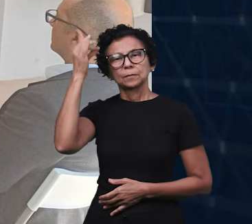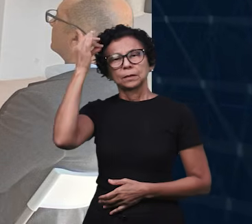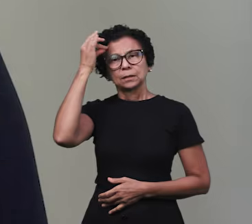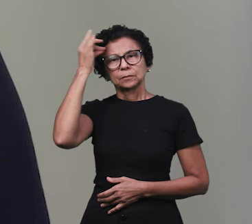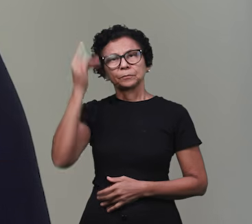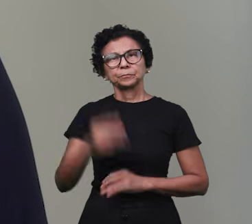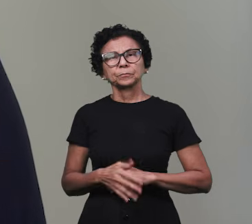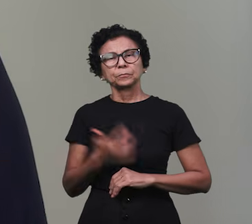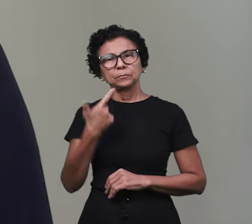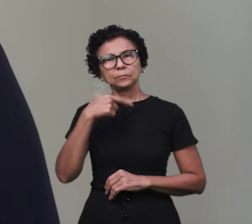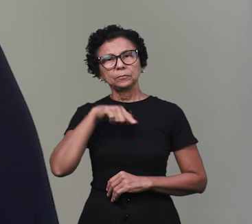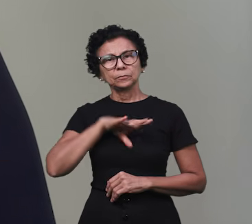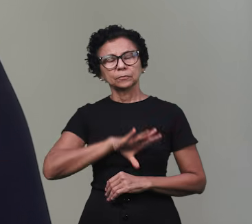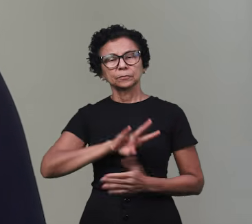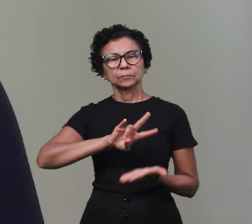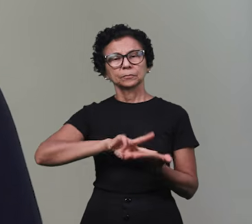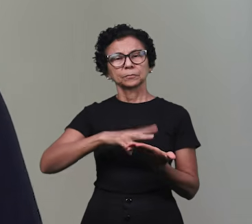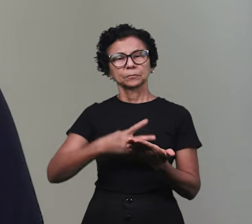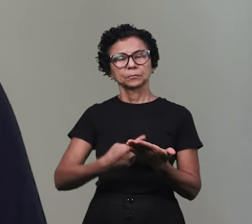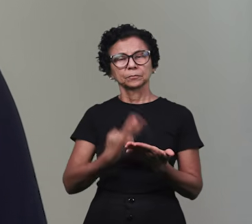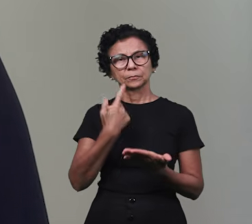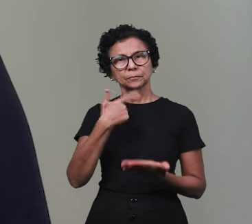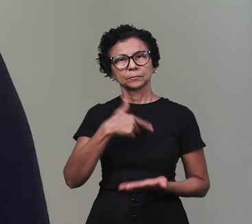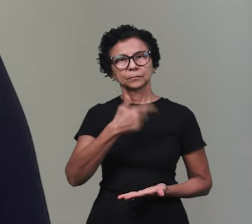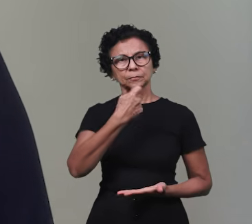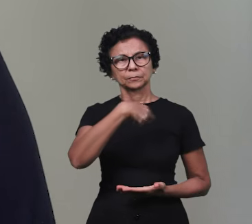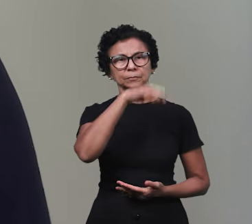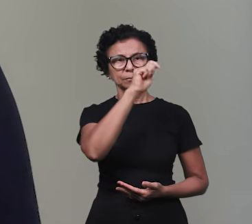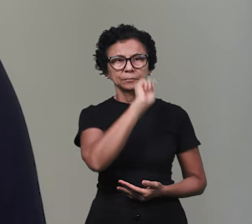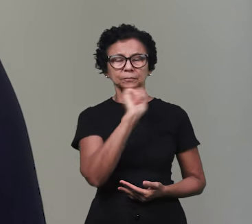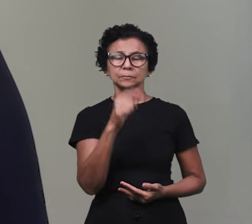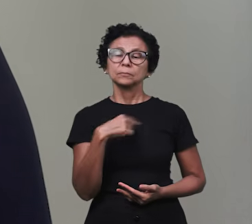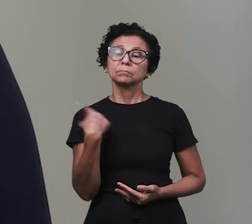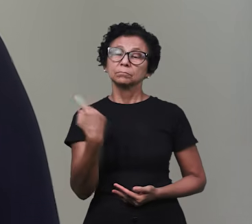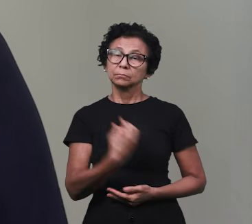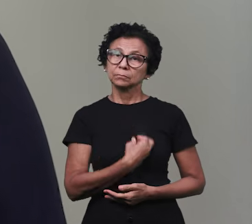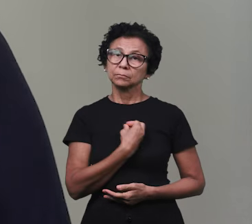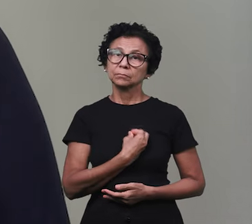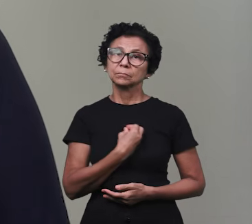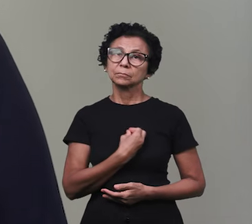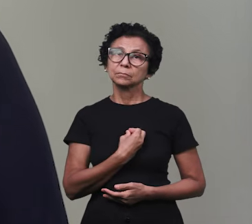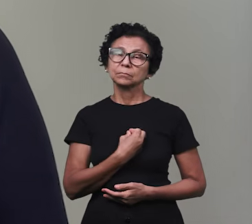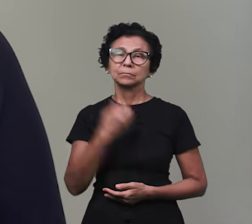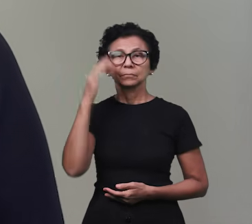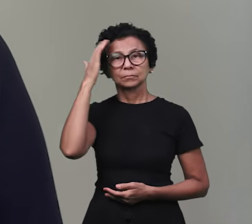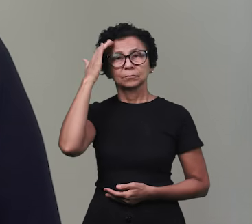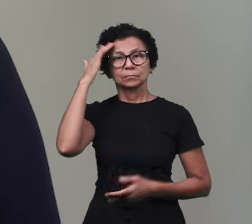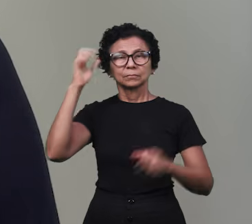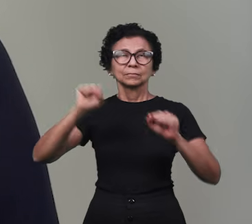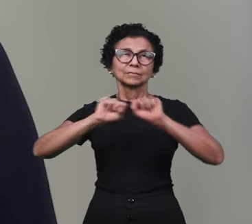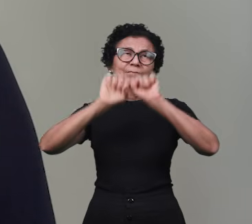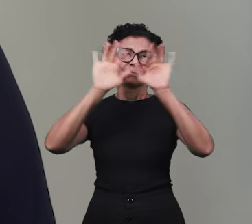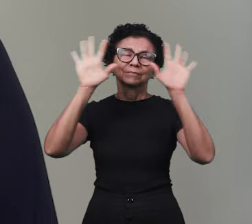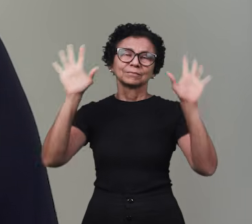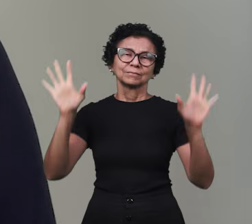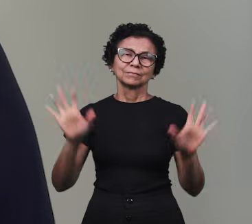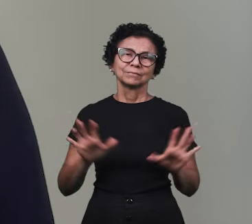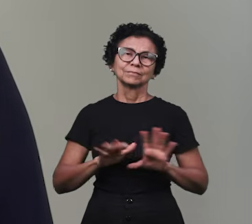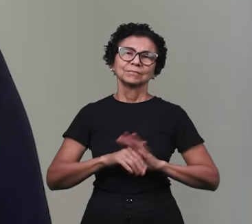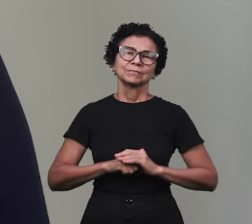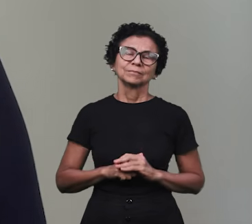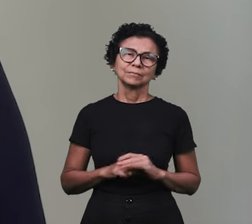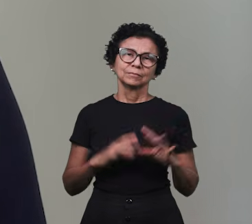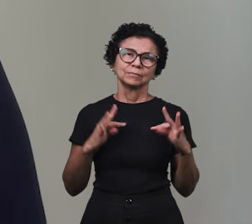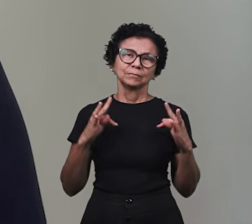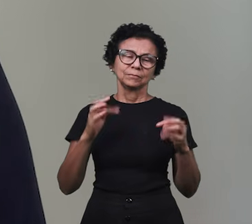foi ministrado em português com tradução para o espanhol, permitindo que todos os irmãos participassem plenamente dos ensinos. Ao longo de